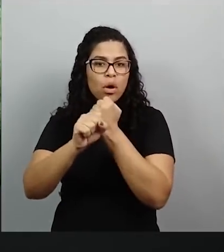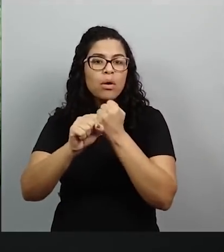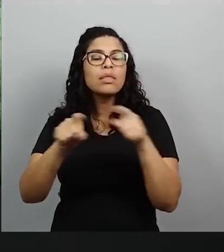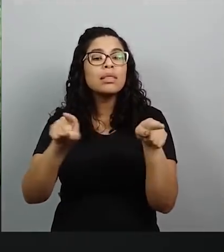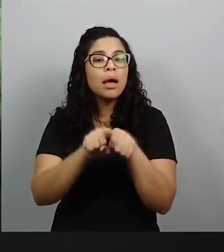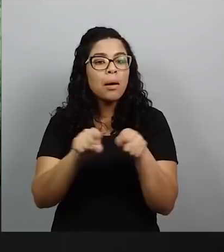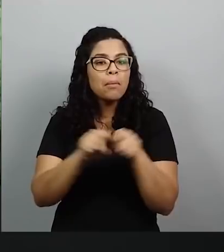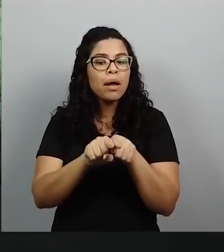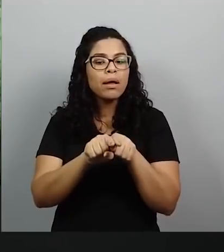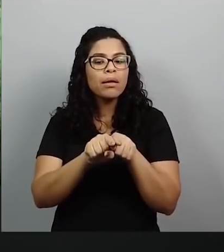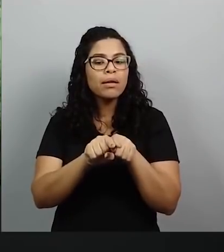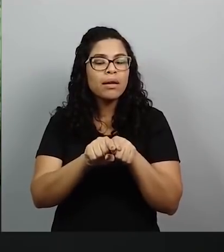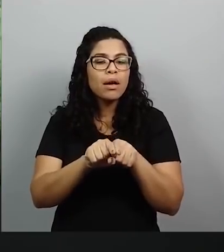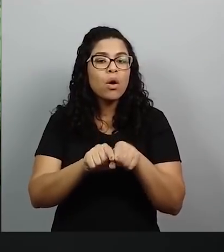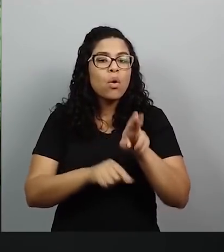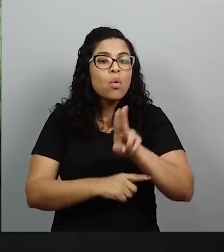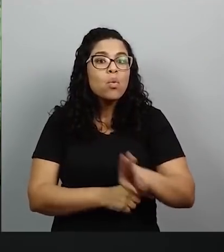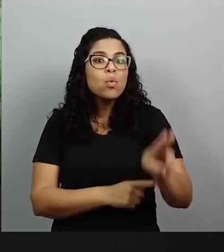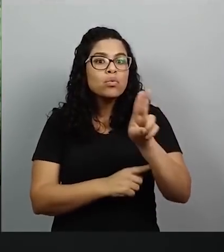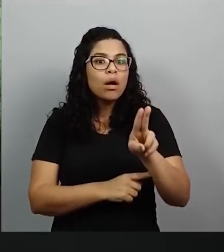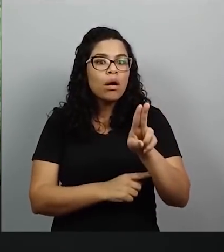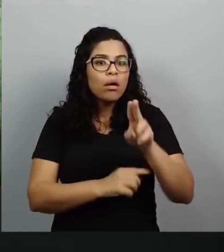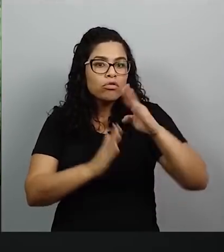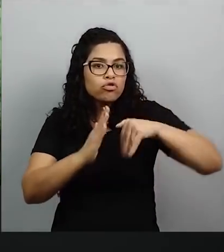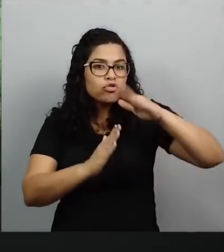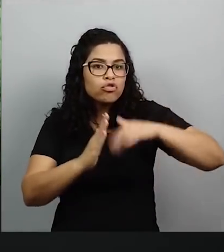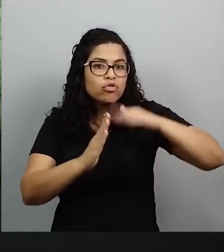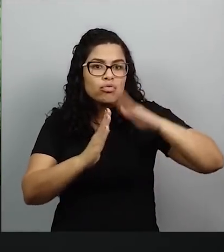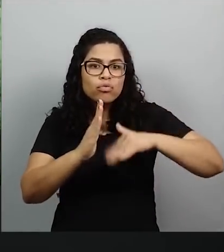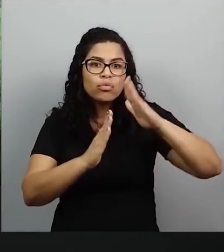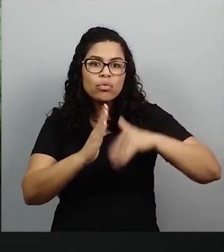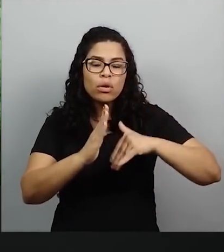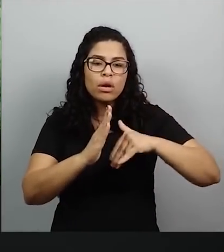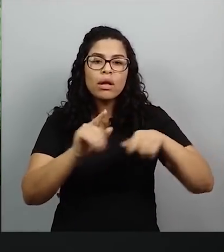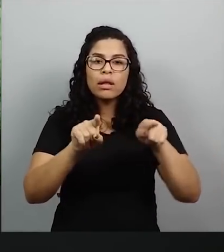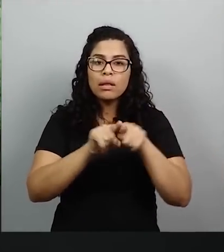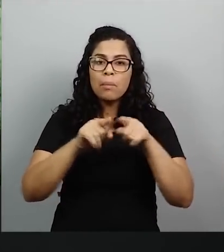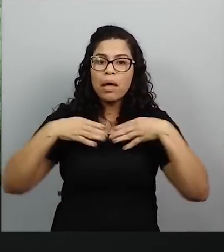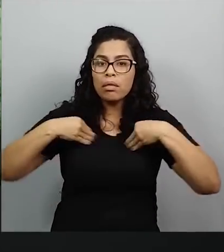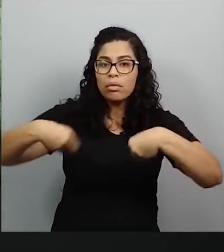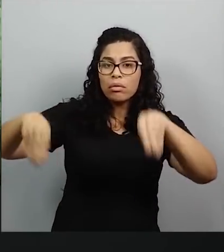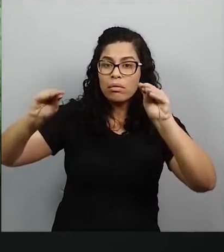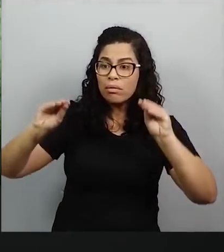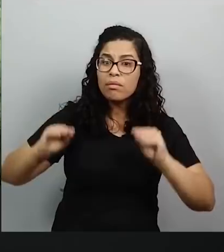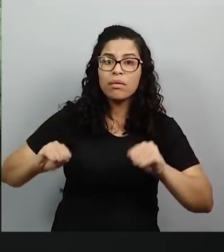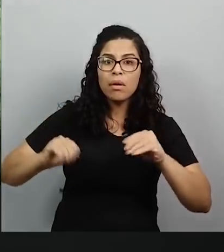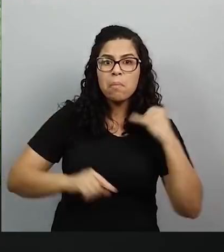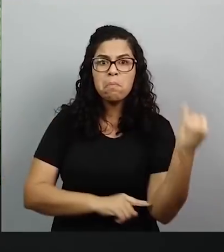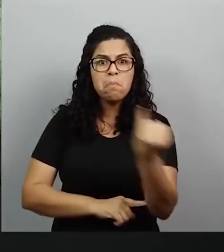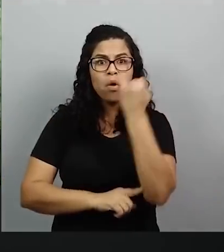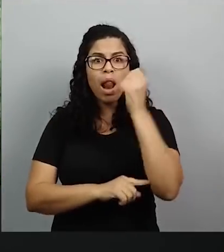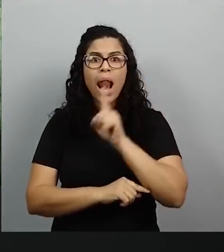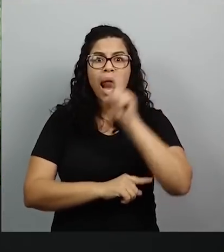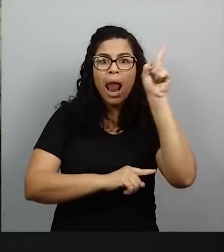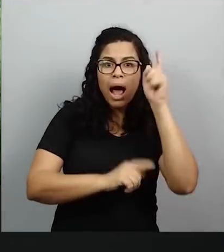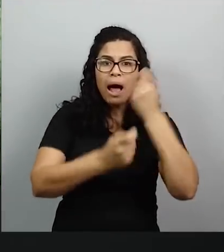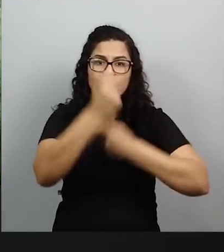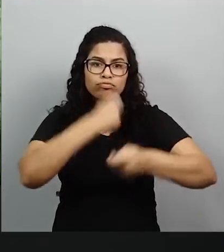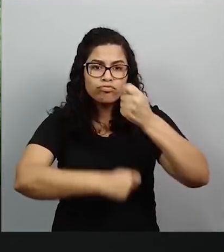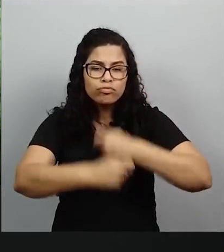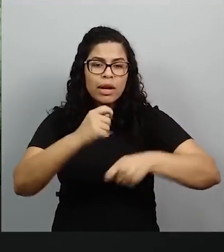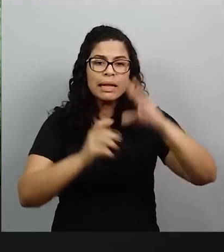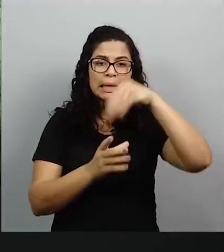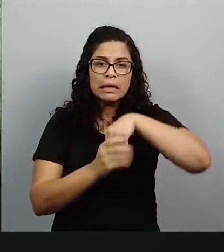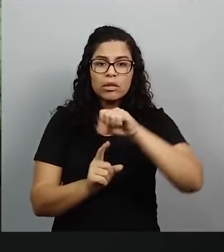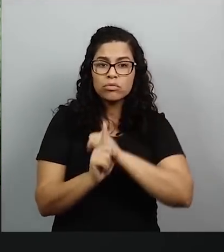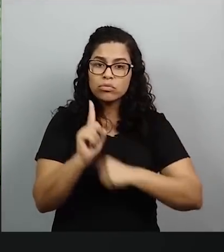construção, ela poderia servir para a produção de tintas e de tingimento de tecidos, que era uma coisa muito importante lá na economia, lá